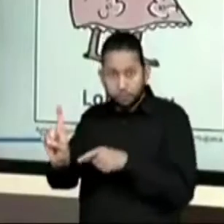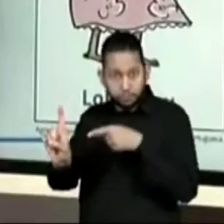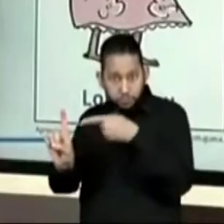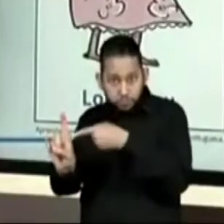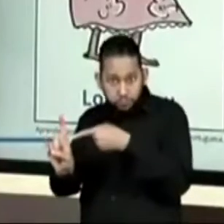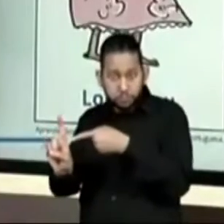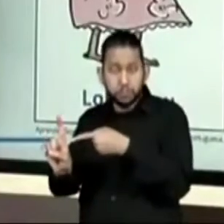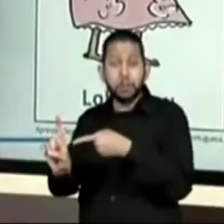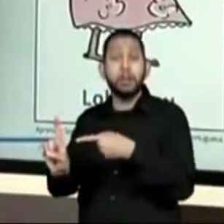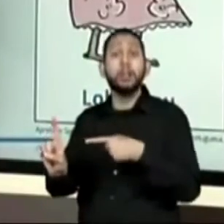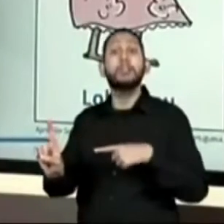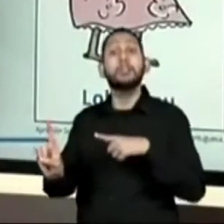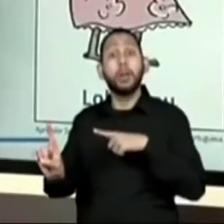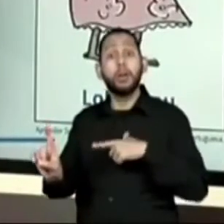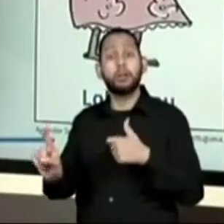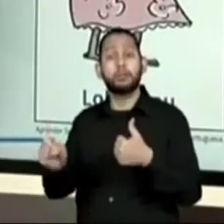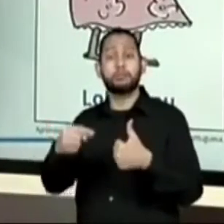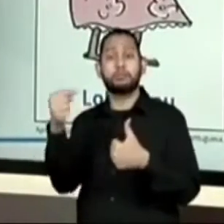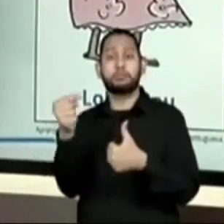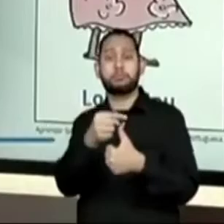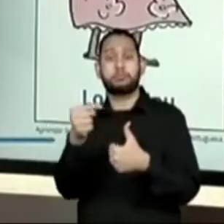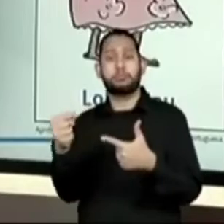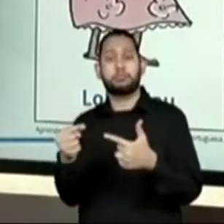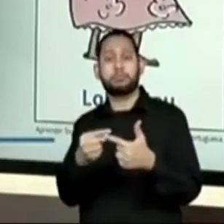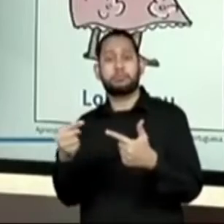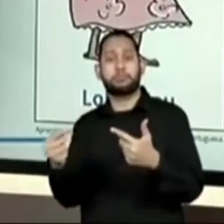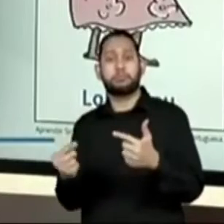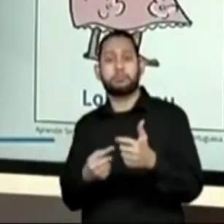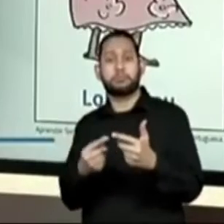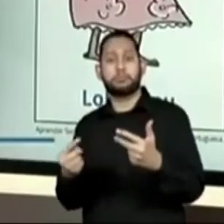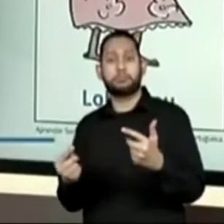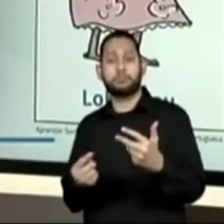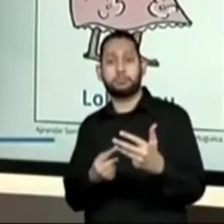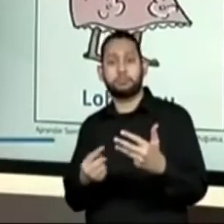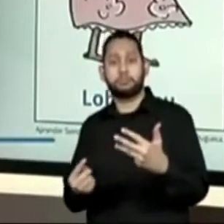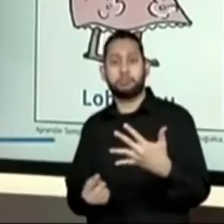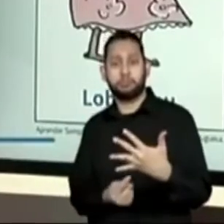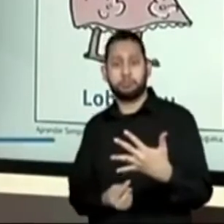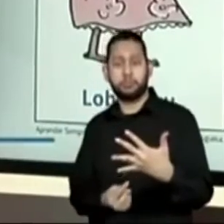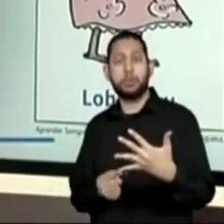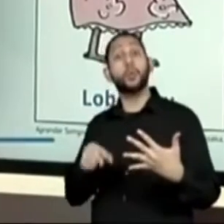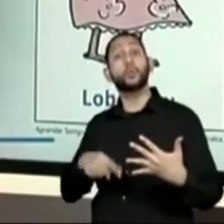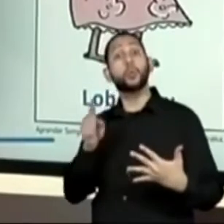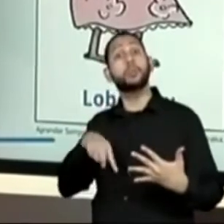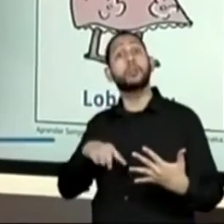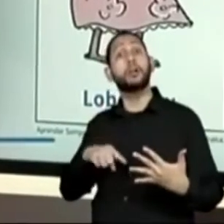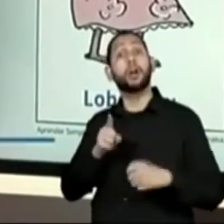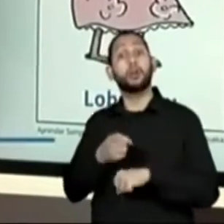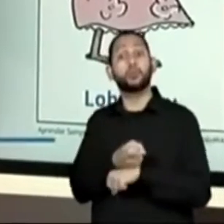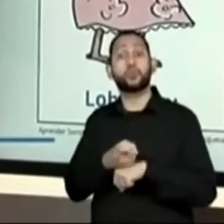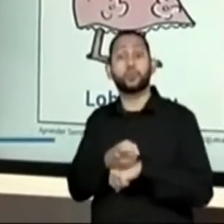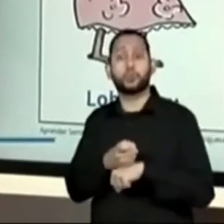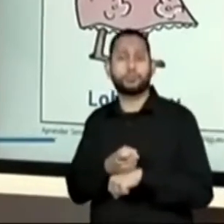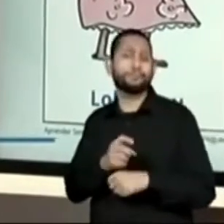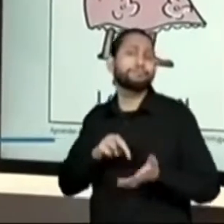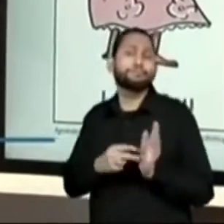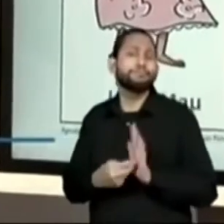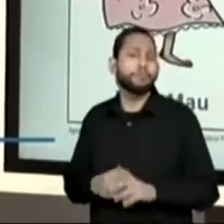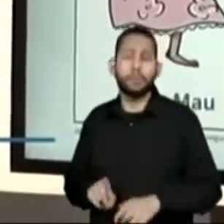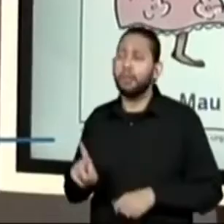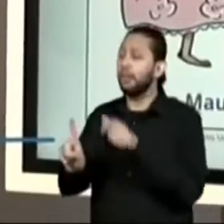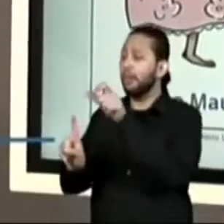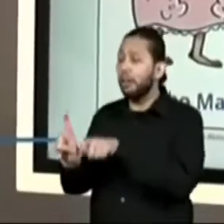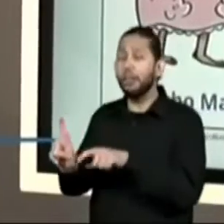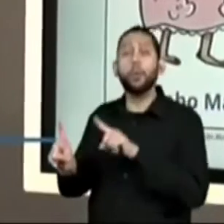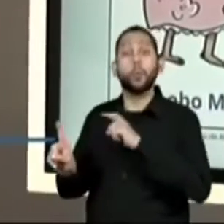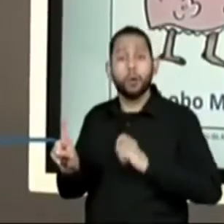vamos continuar falando um pouquinho dos adjetivos. Os adjetivos, eles caracterizam um